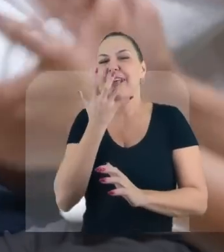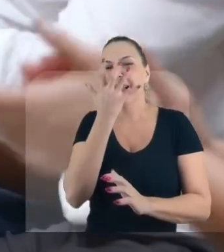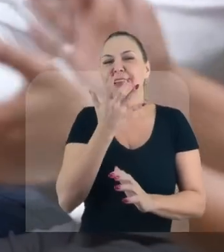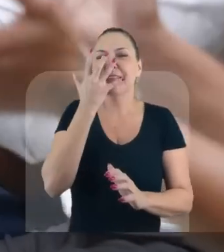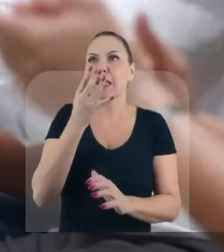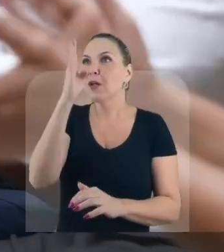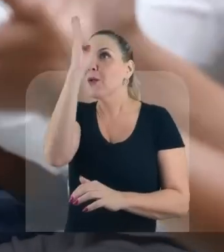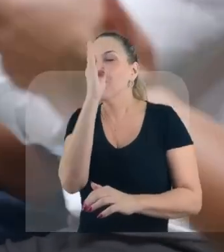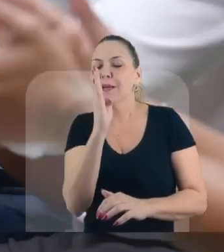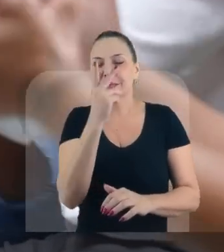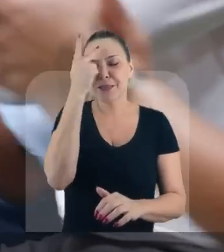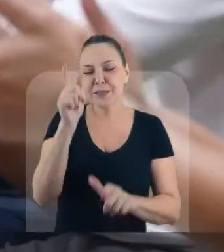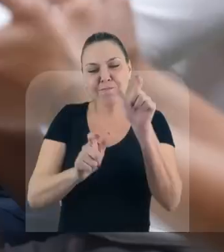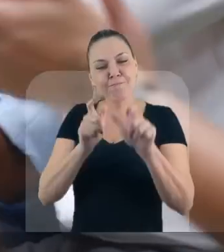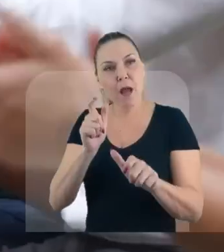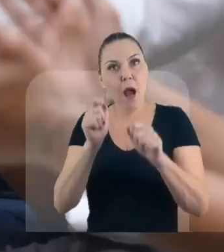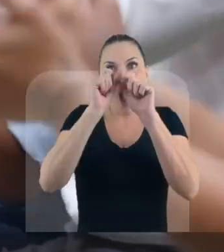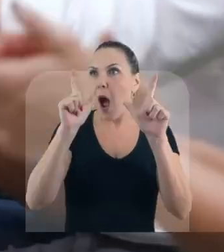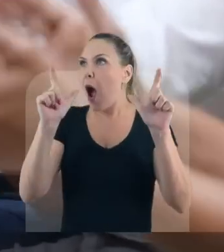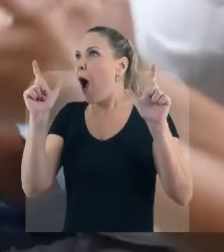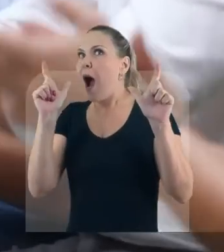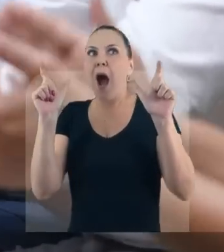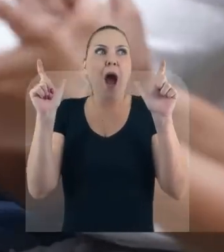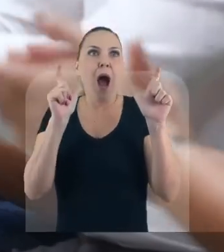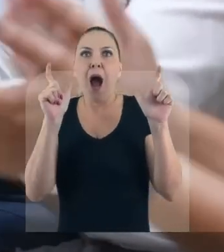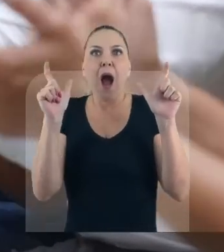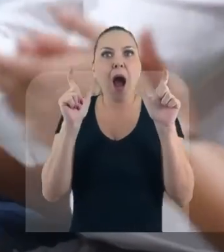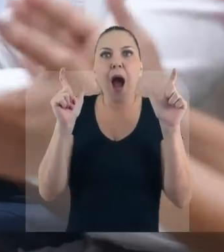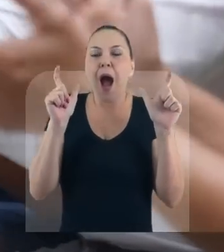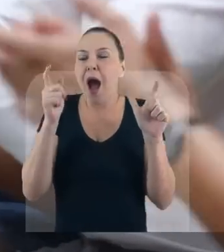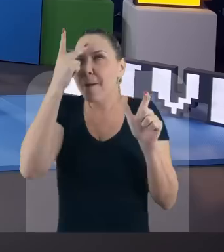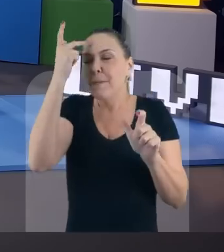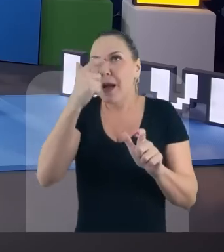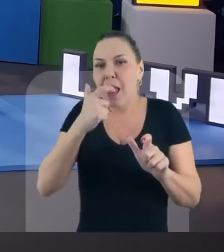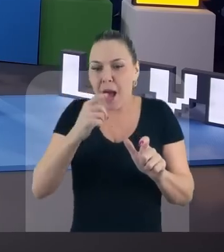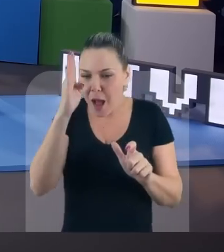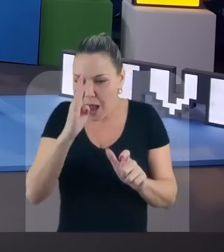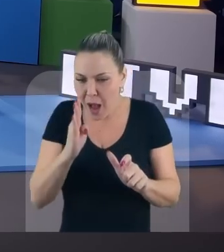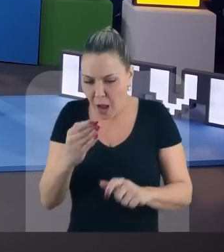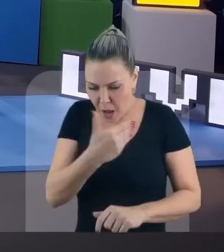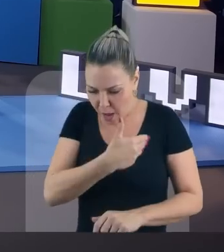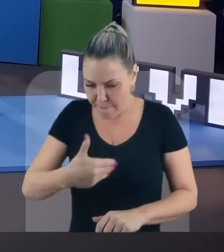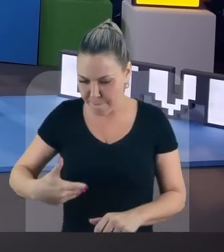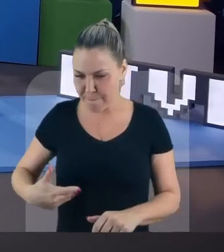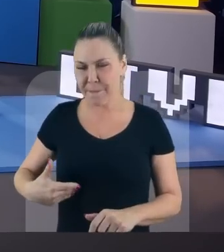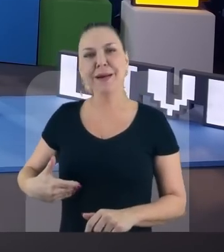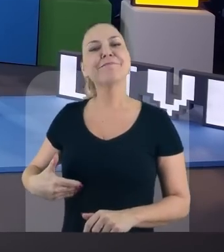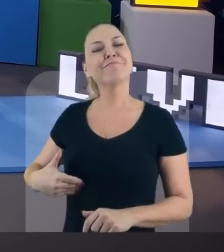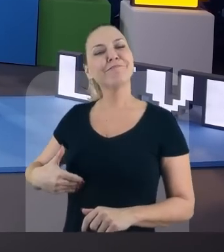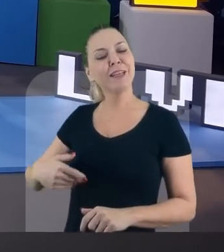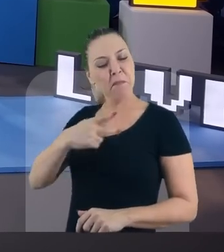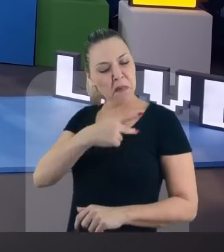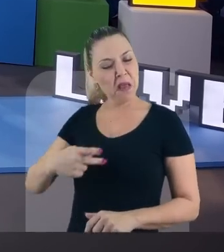comigo. O brasileiro finalmente acordou. Boa. Um presidente que nos